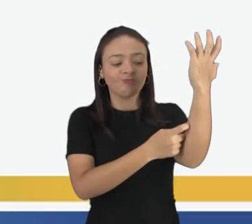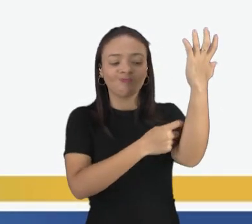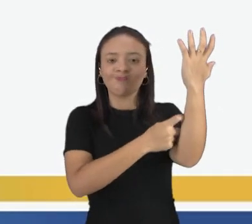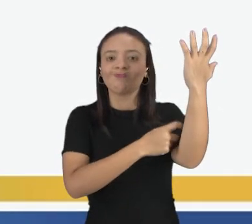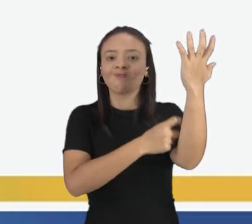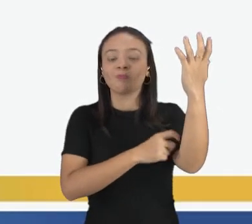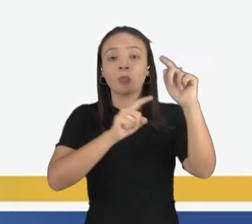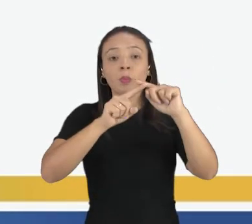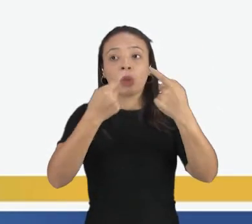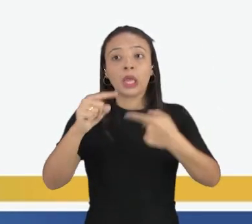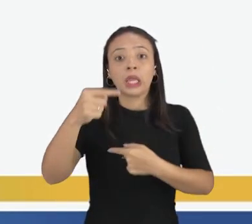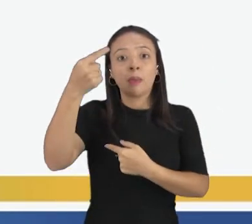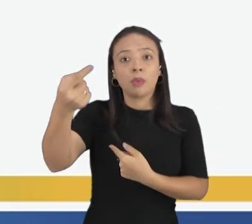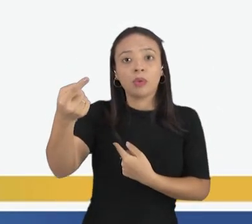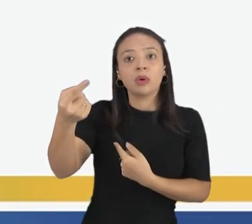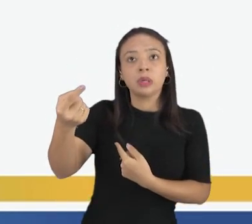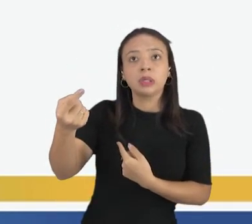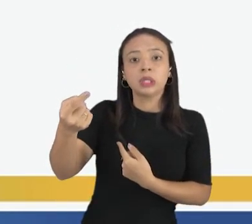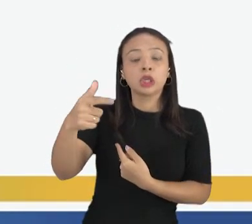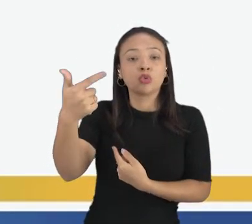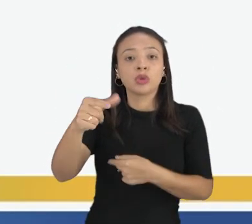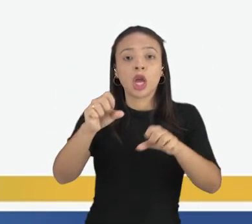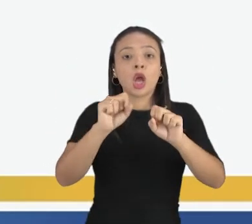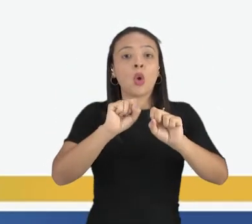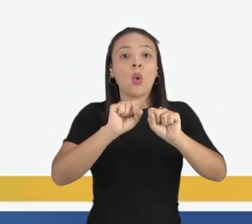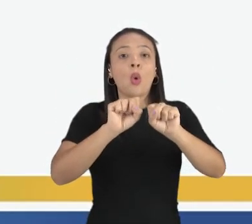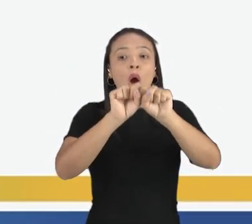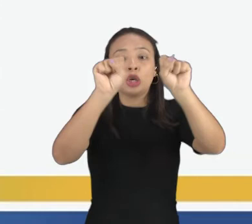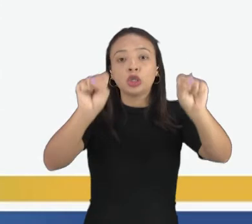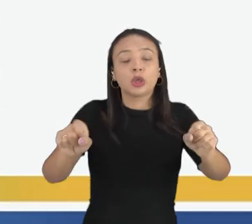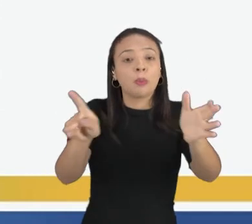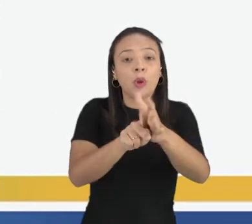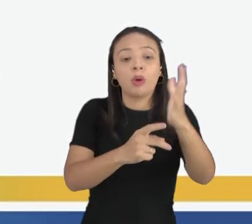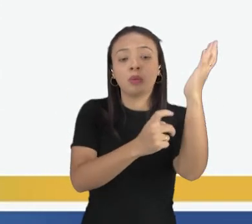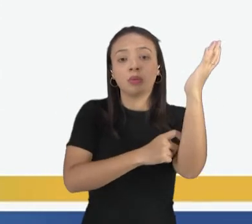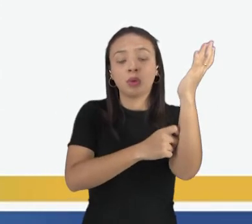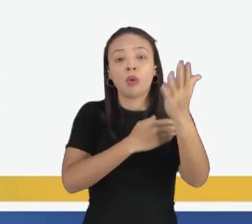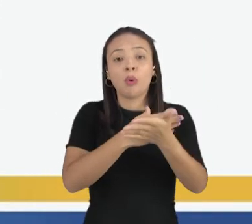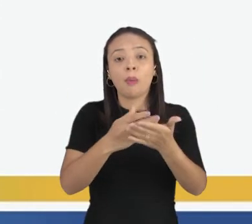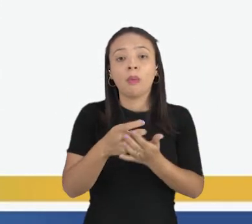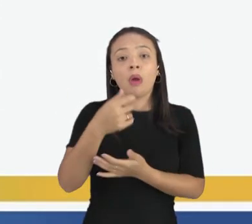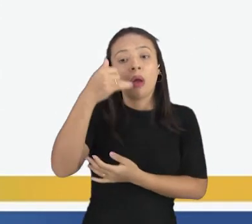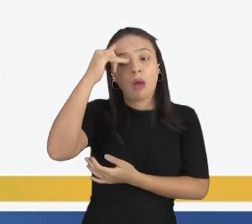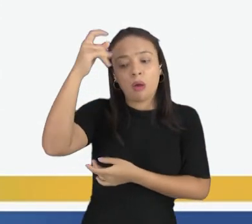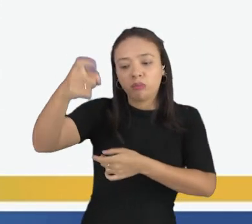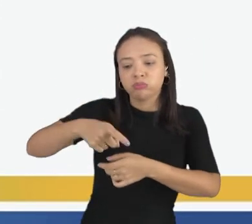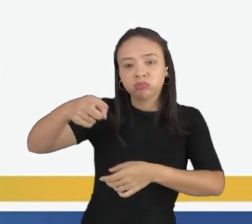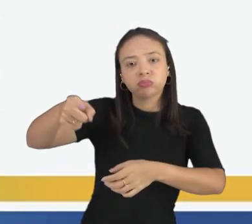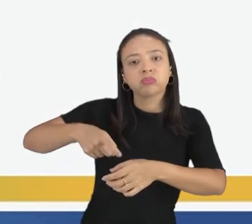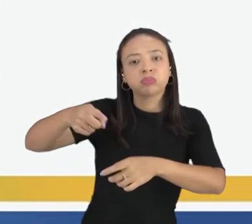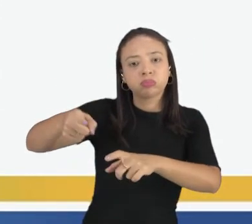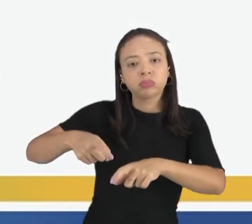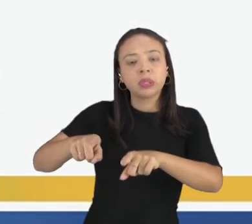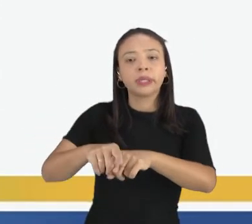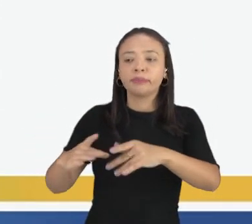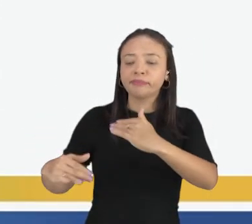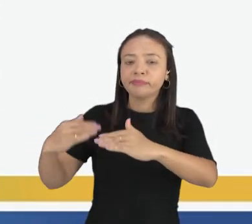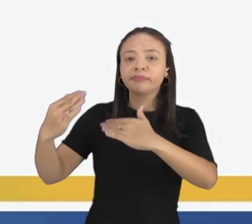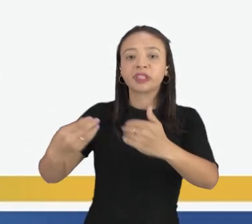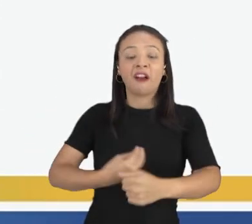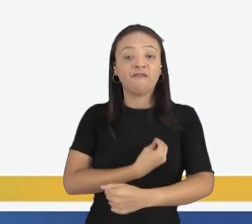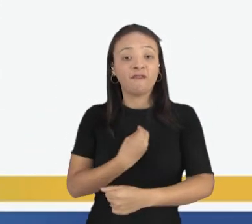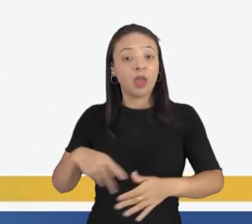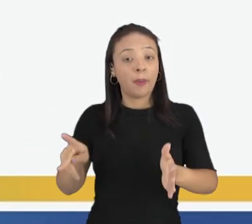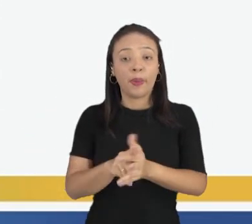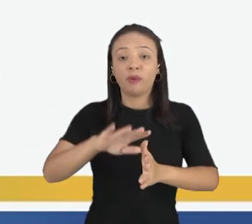mas depois que não tem mais o chamado ciclo da borracha, eles começam a fazer agricultura, né, desenvolver os modos de vida em torno da floresta. Então